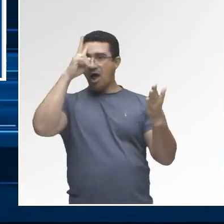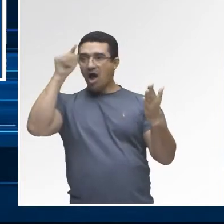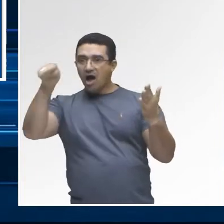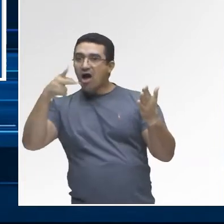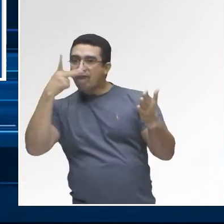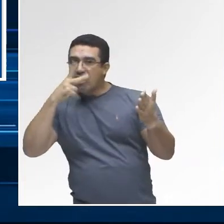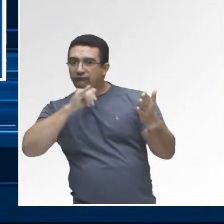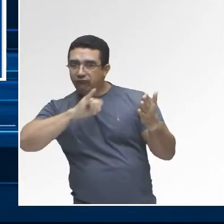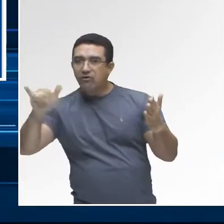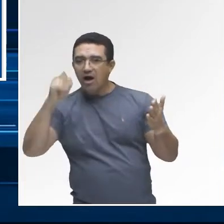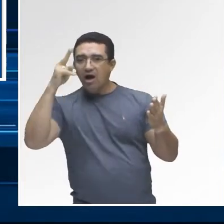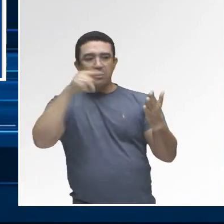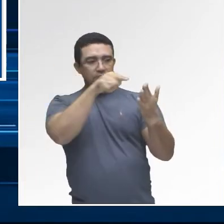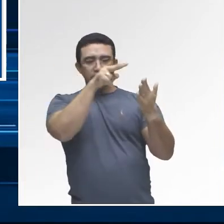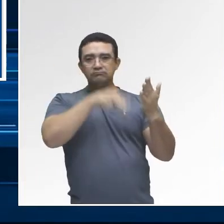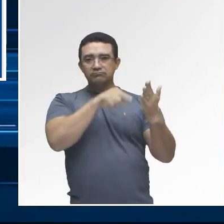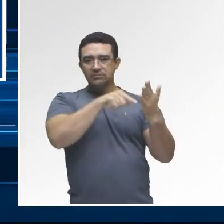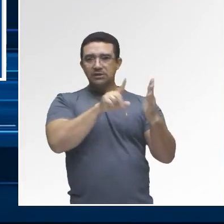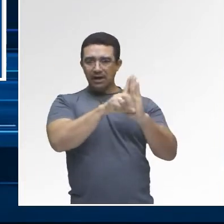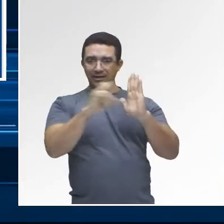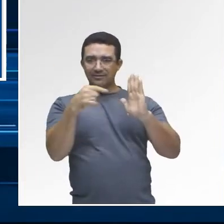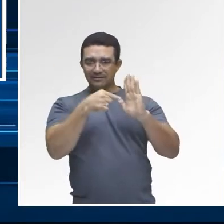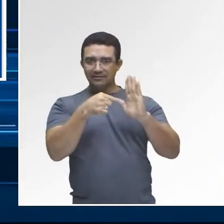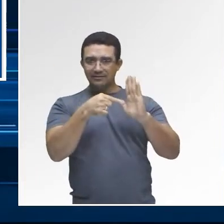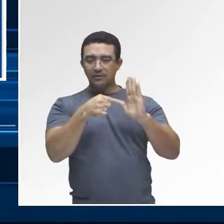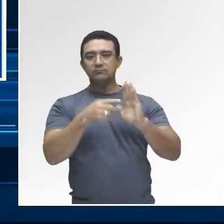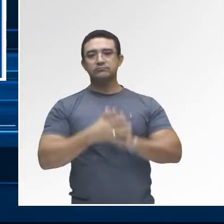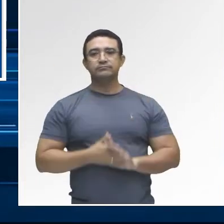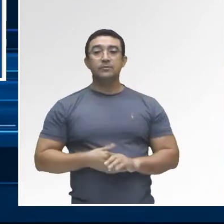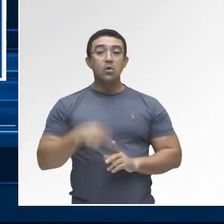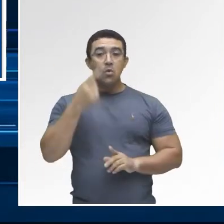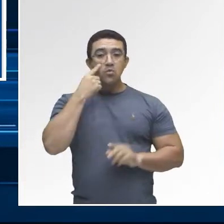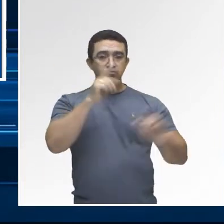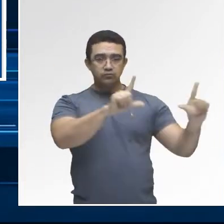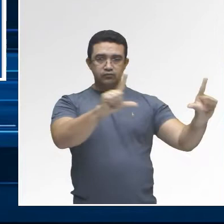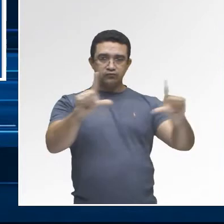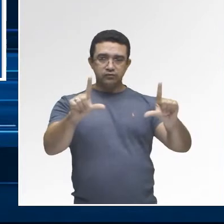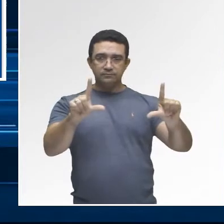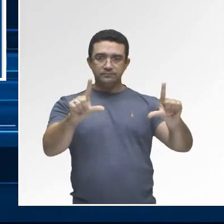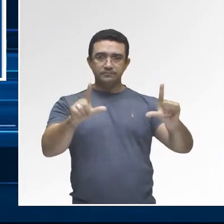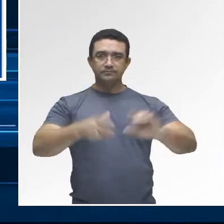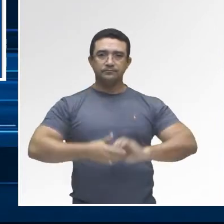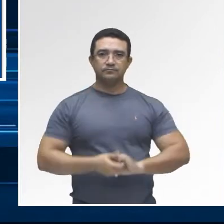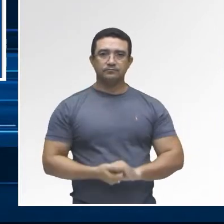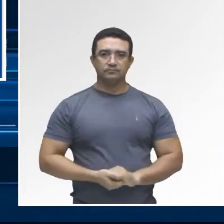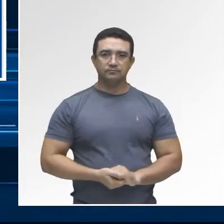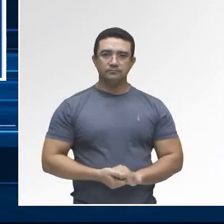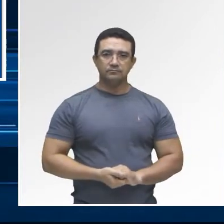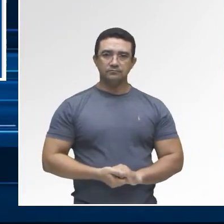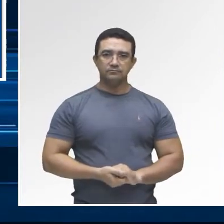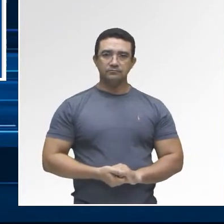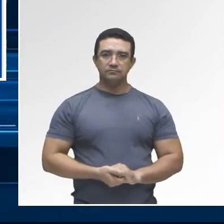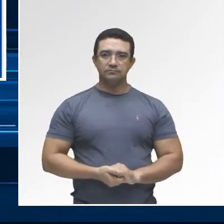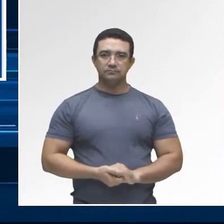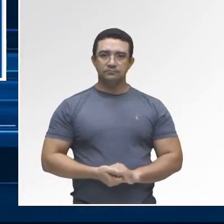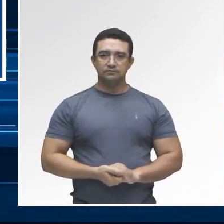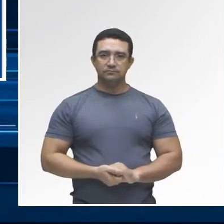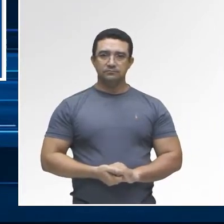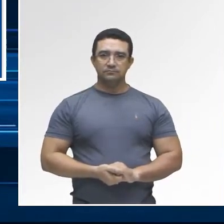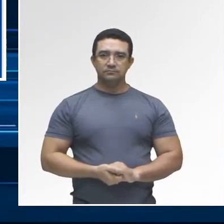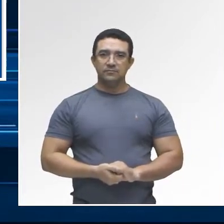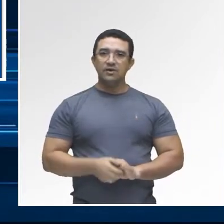Quero que vocês prestem bastante atenção nessa imagem aqui, os elefantinhos, aqui sendo usados como tanques